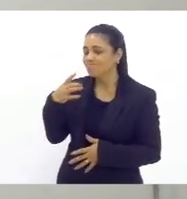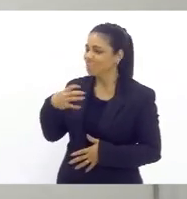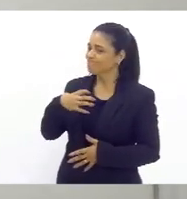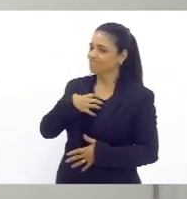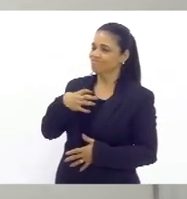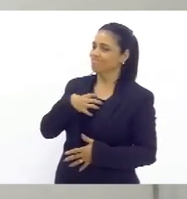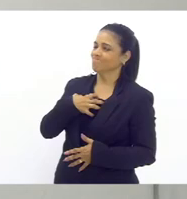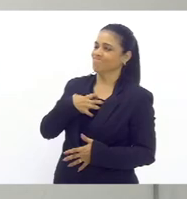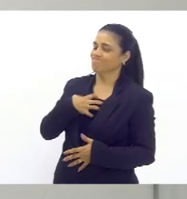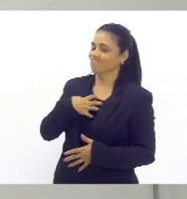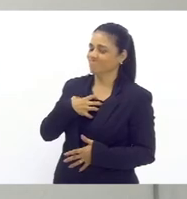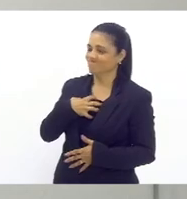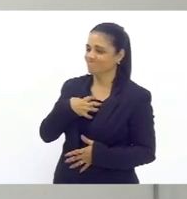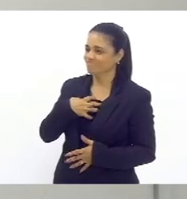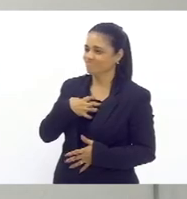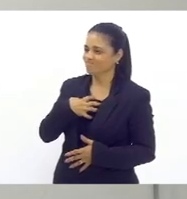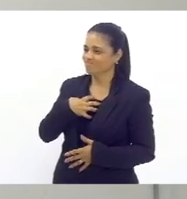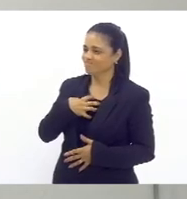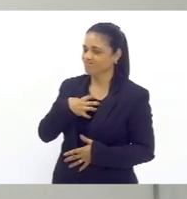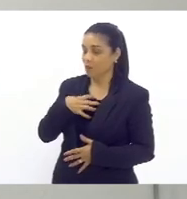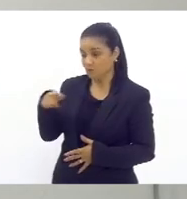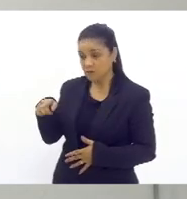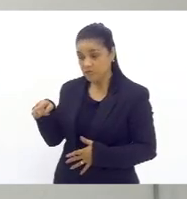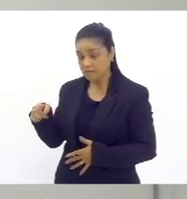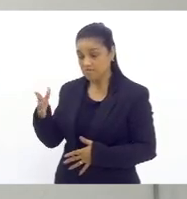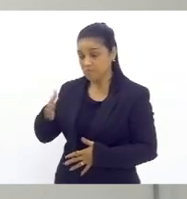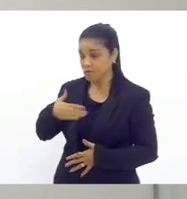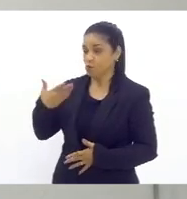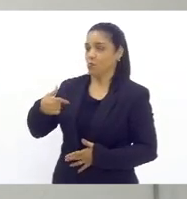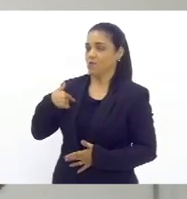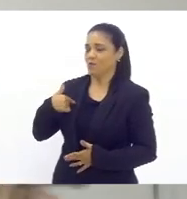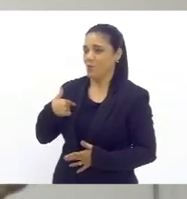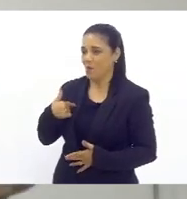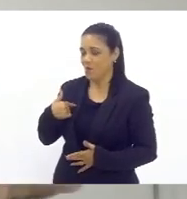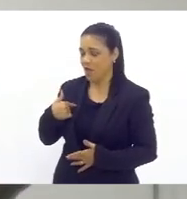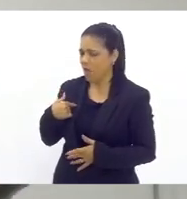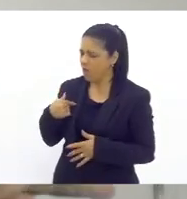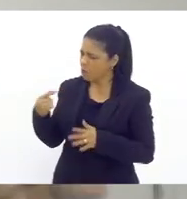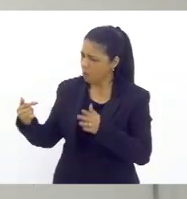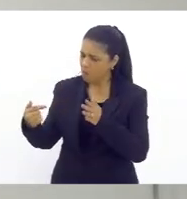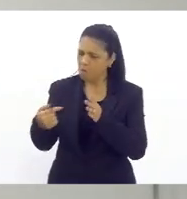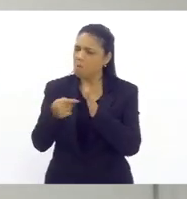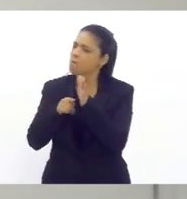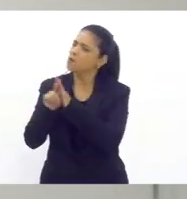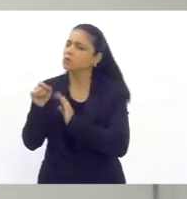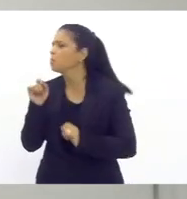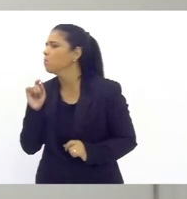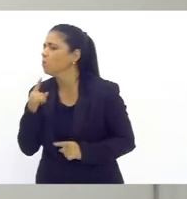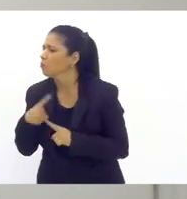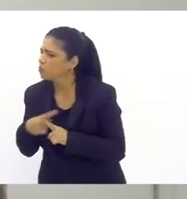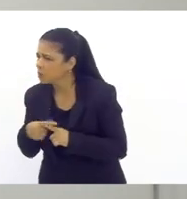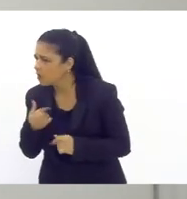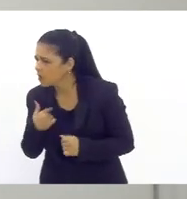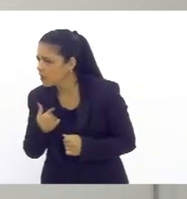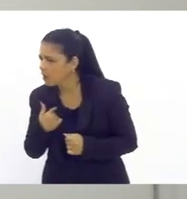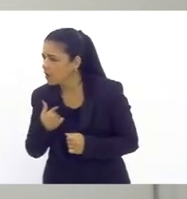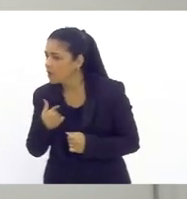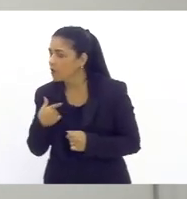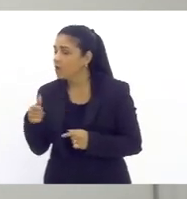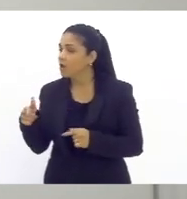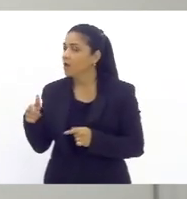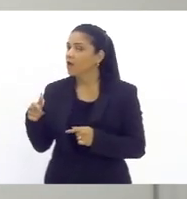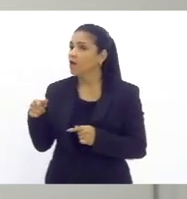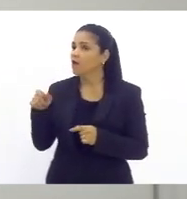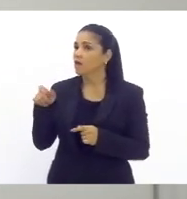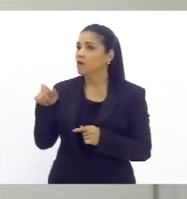senti eu não você me surpreendeu aí eu perguntei mas por que eu surpreendi não porque eu não sabia não pensei que você